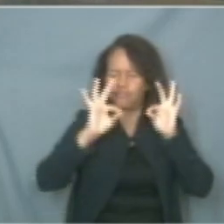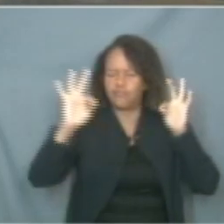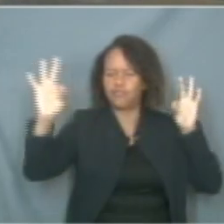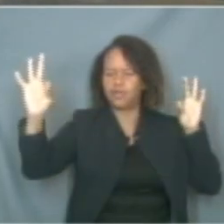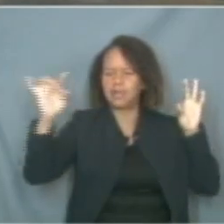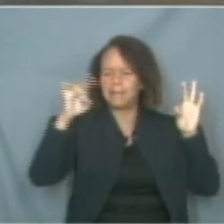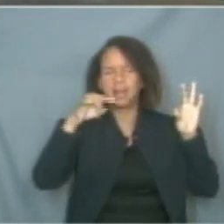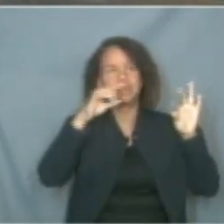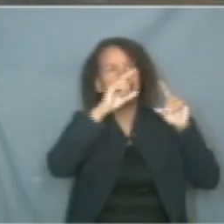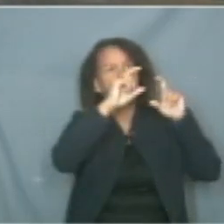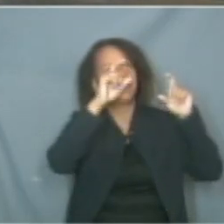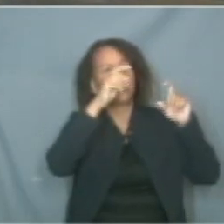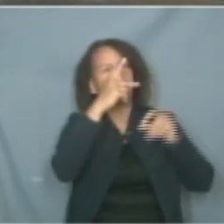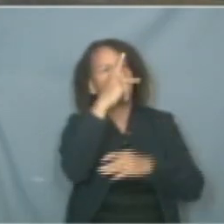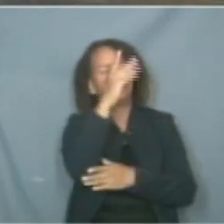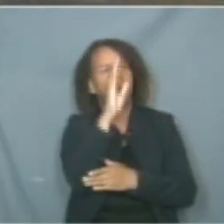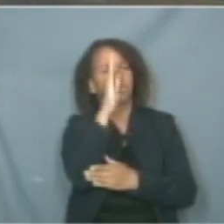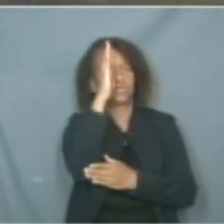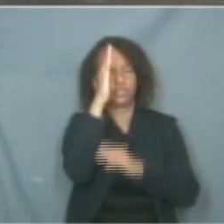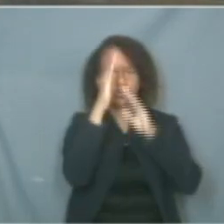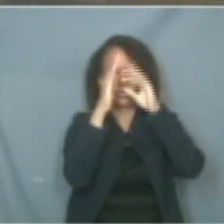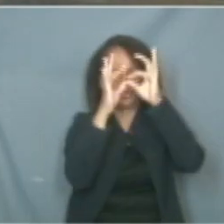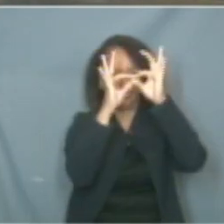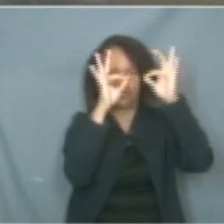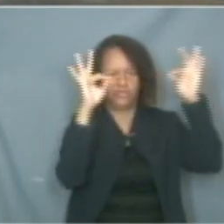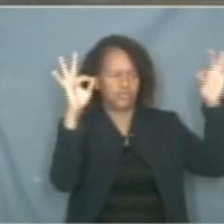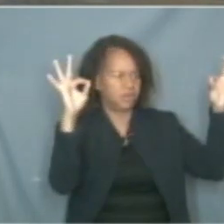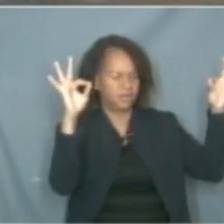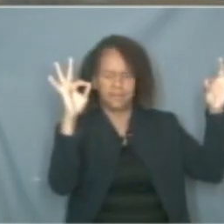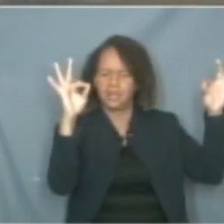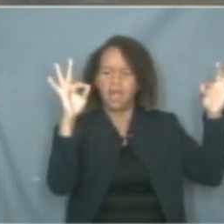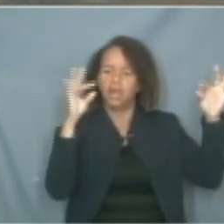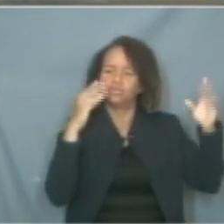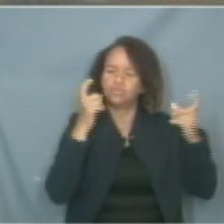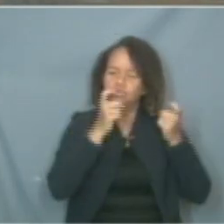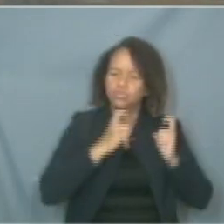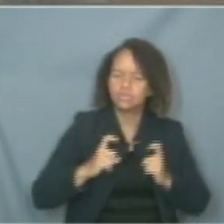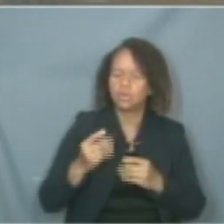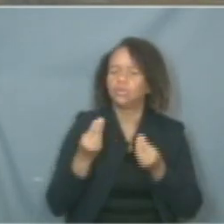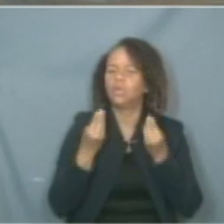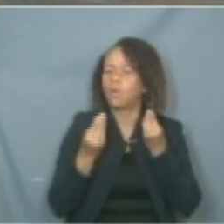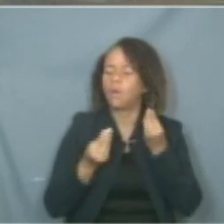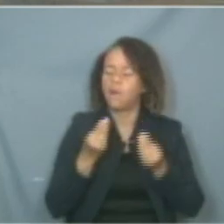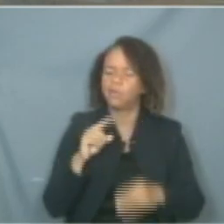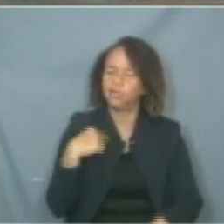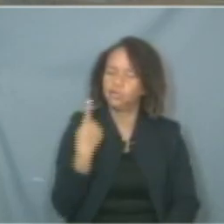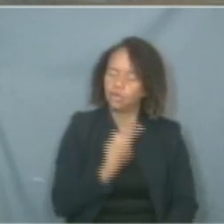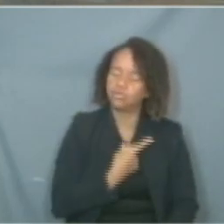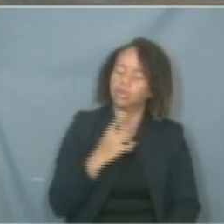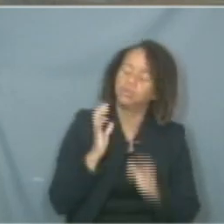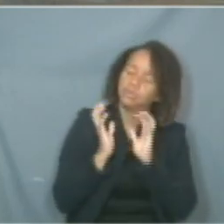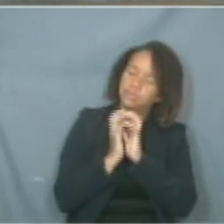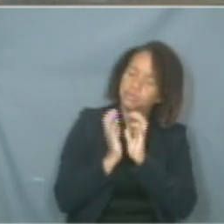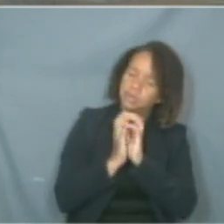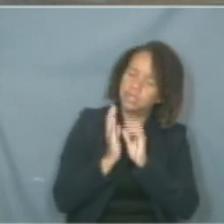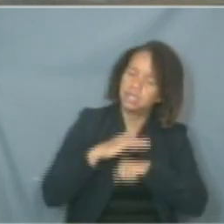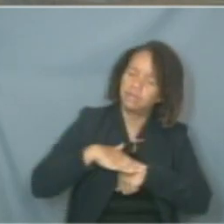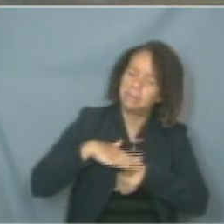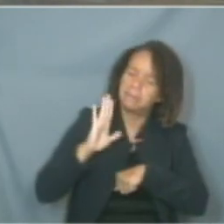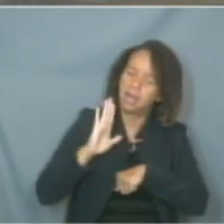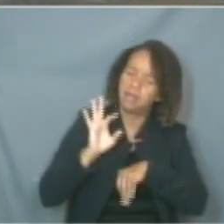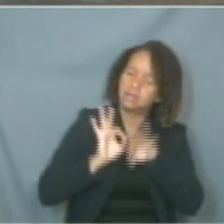passa pelo poste. Não, é uma discussão de como a gente pode ter uma cidade